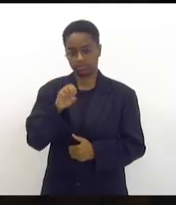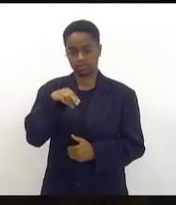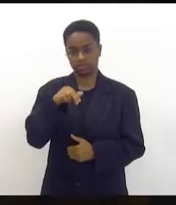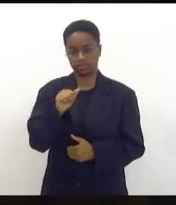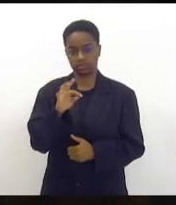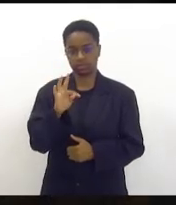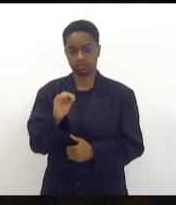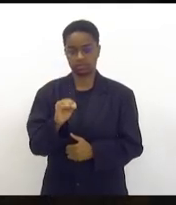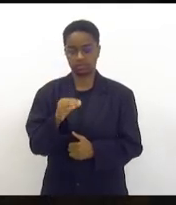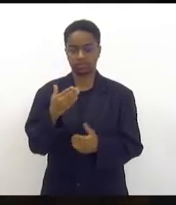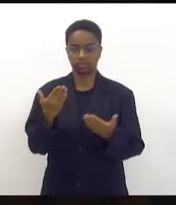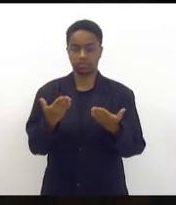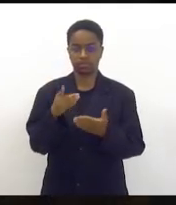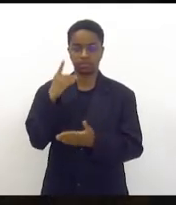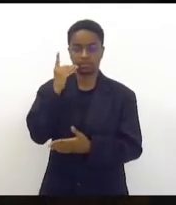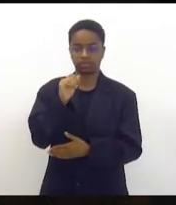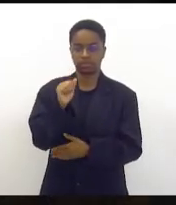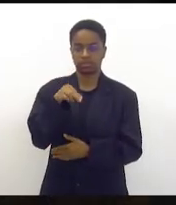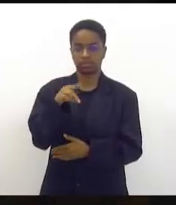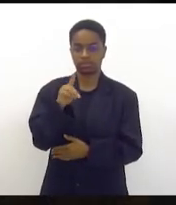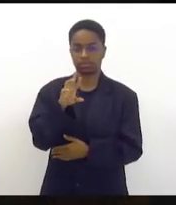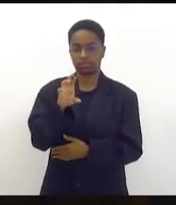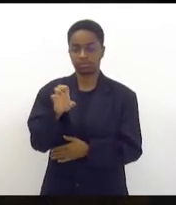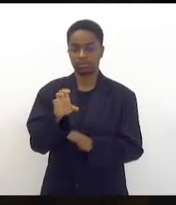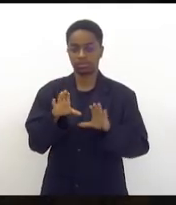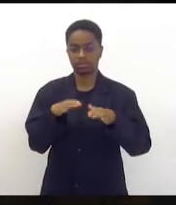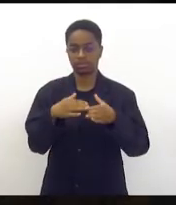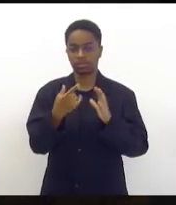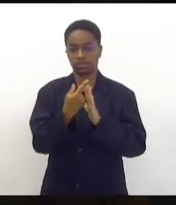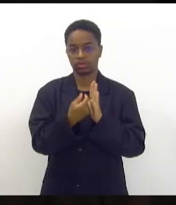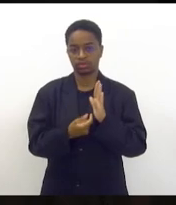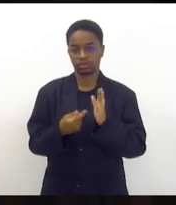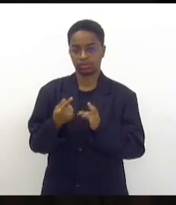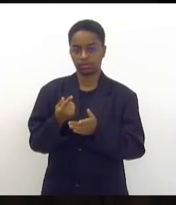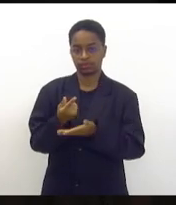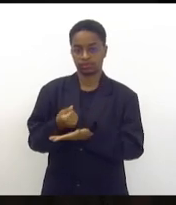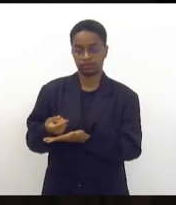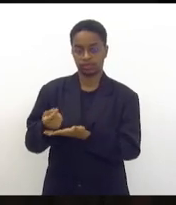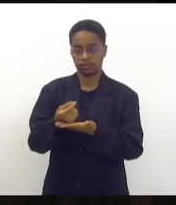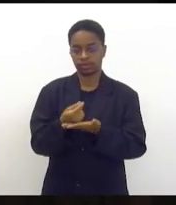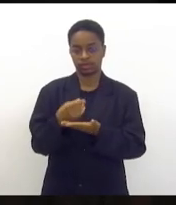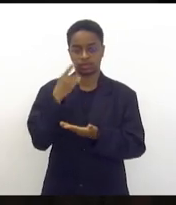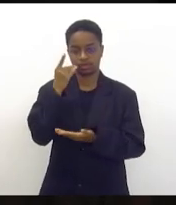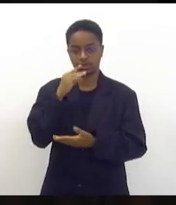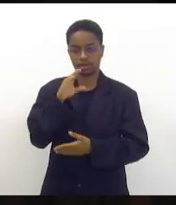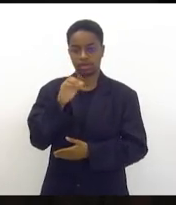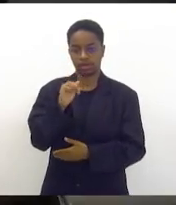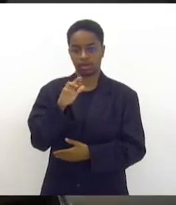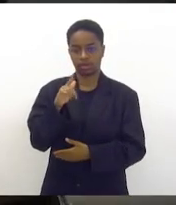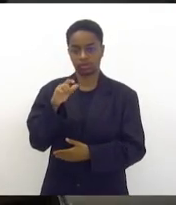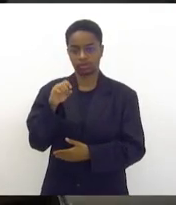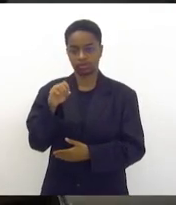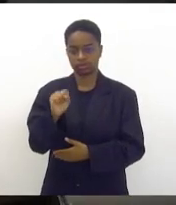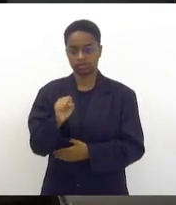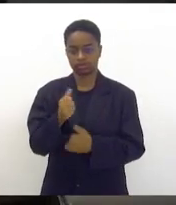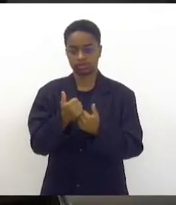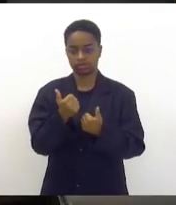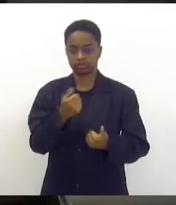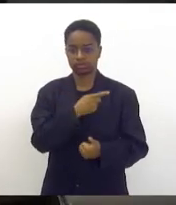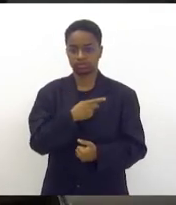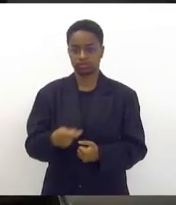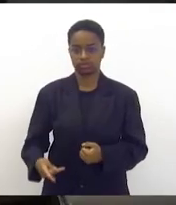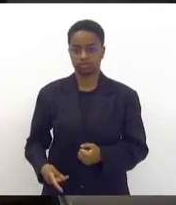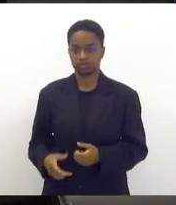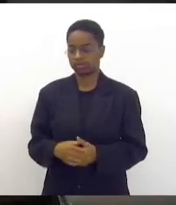Deputado André Corrêa, pela Comissão de Orçamento e Finanças. Deputado Carlos Macedo, por favor, nosso vice-presidente.